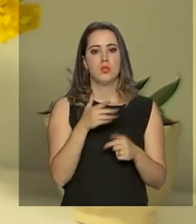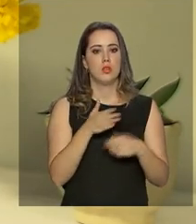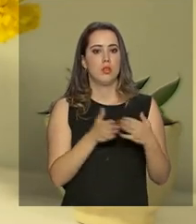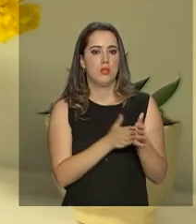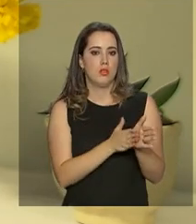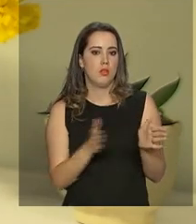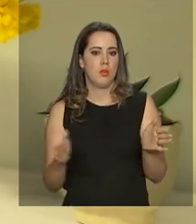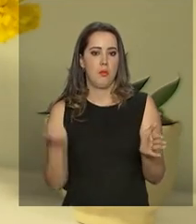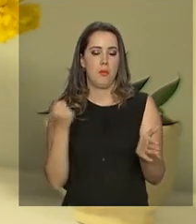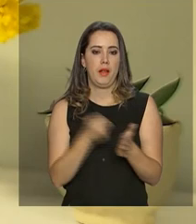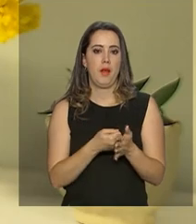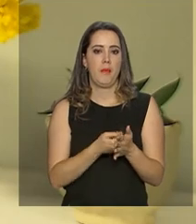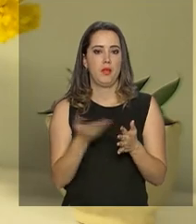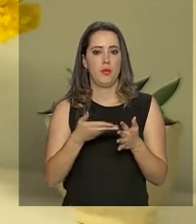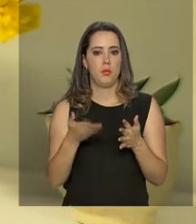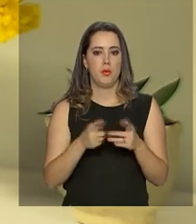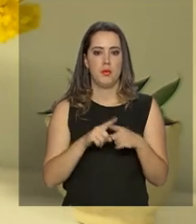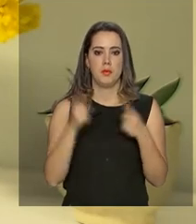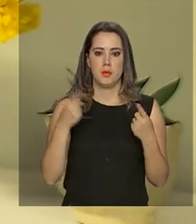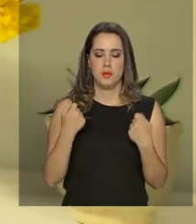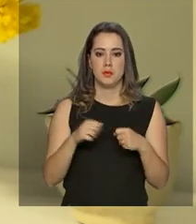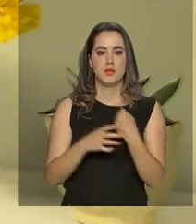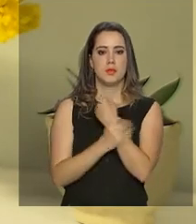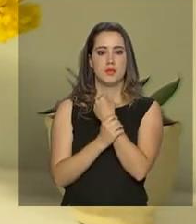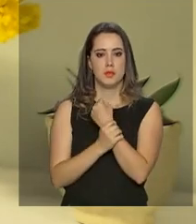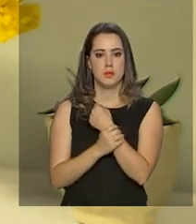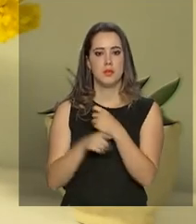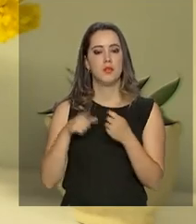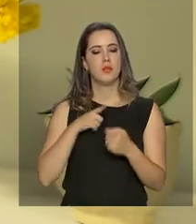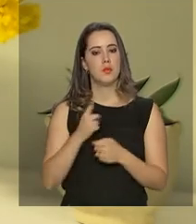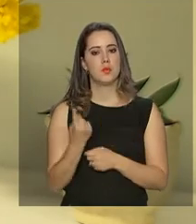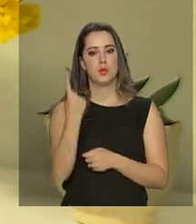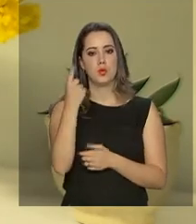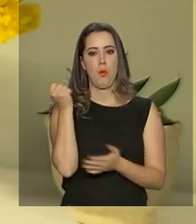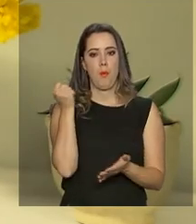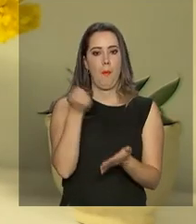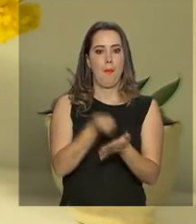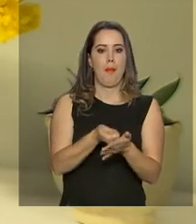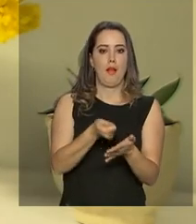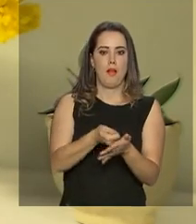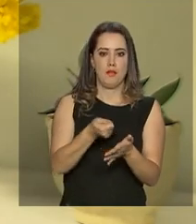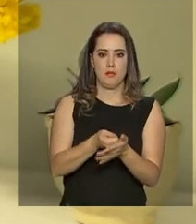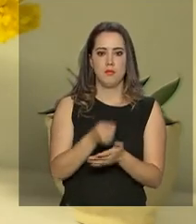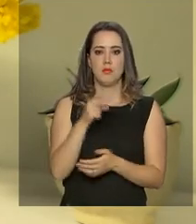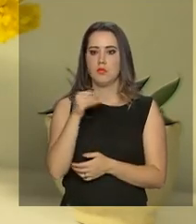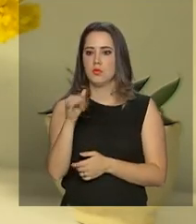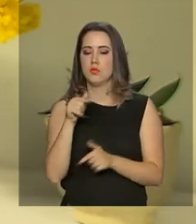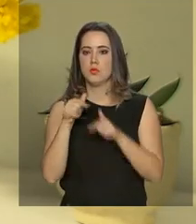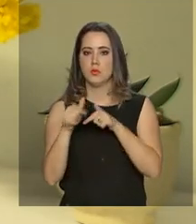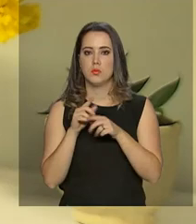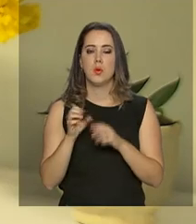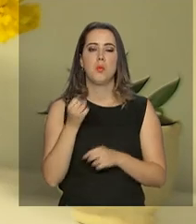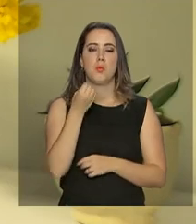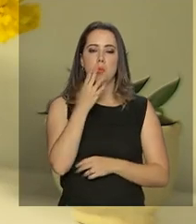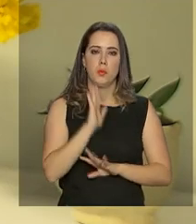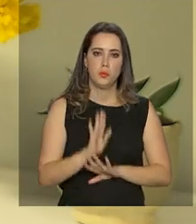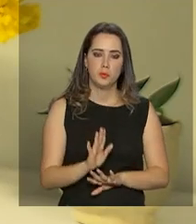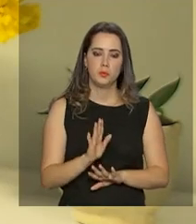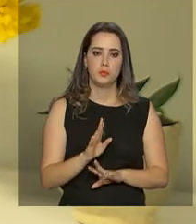tem que ter um número mínimo mas eu tenho que ser um segurado eu tenho que ter pelo menos uma contribuição dia de trabalho tá ótimo